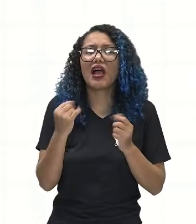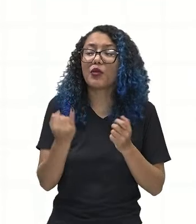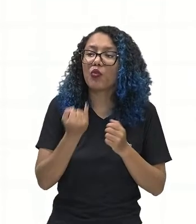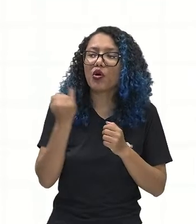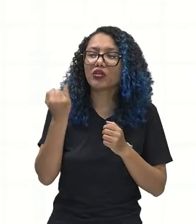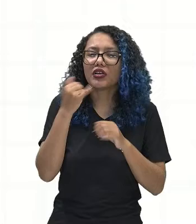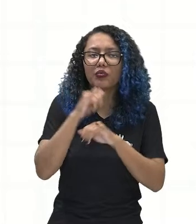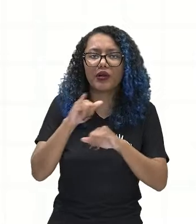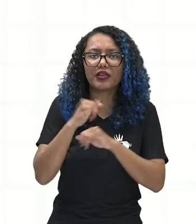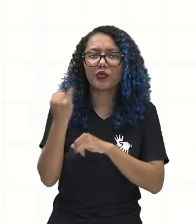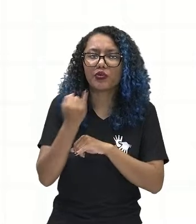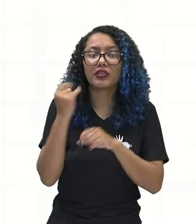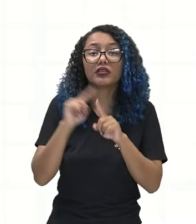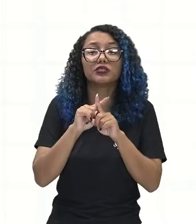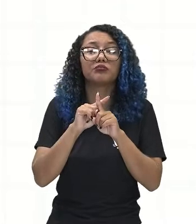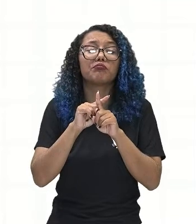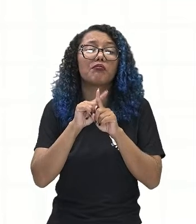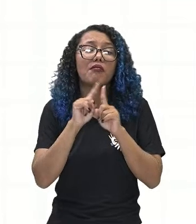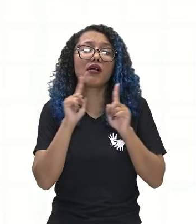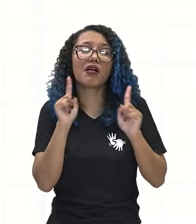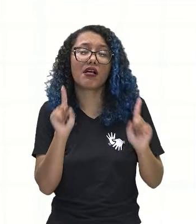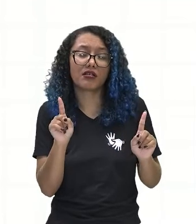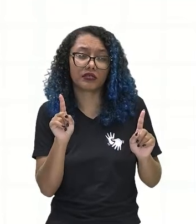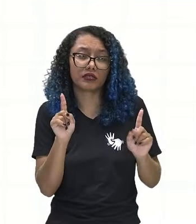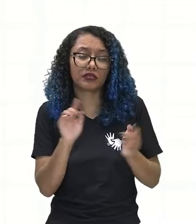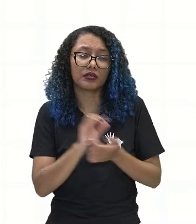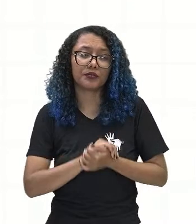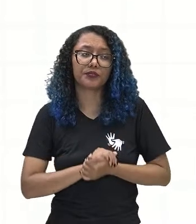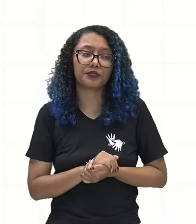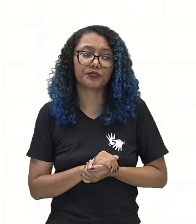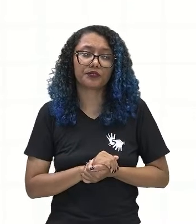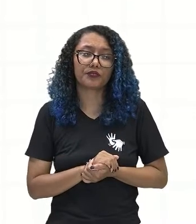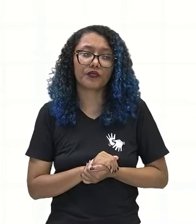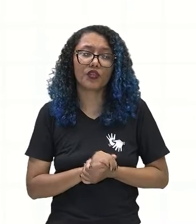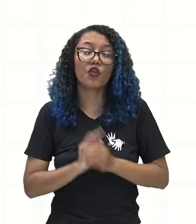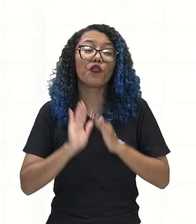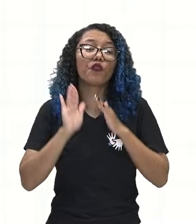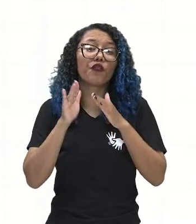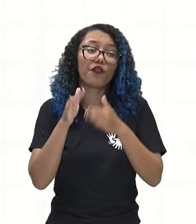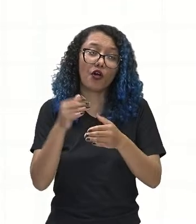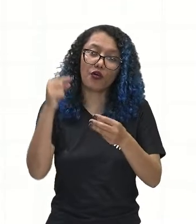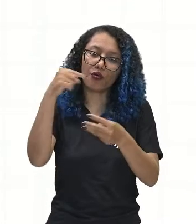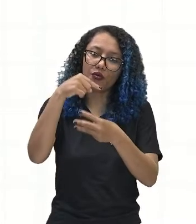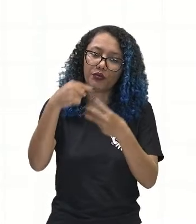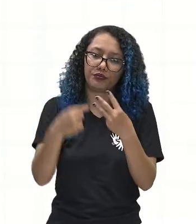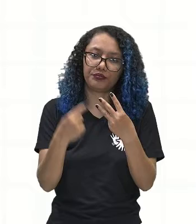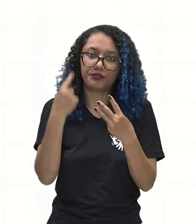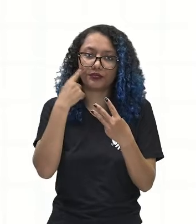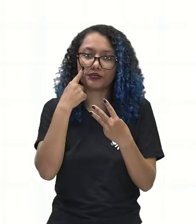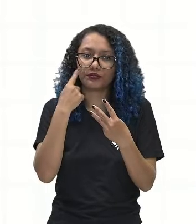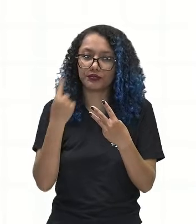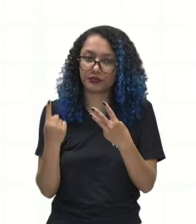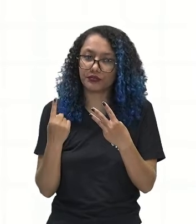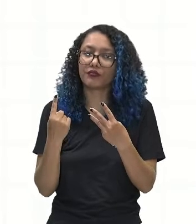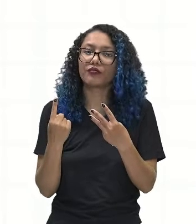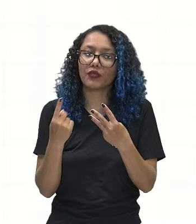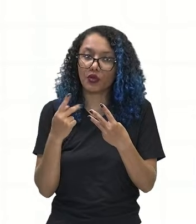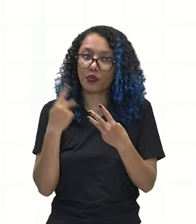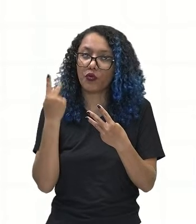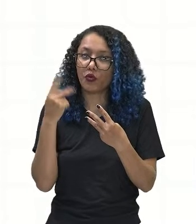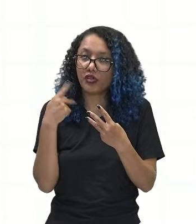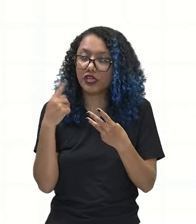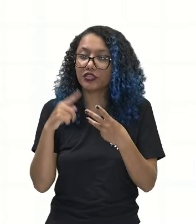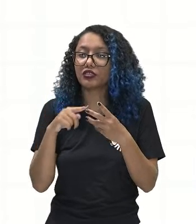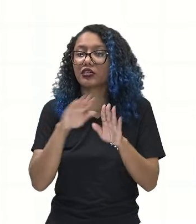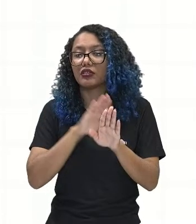presta também e especialmente às questões políticas, as questões ideológicas e as questões religiosas,